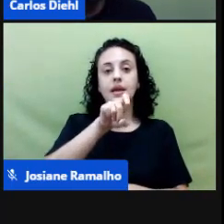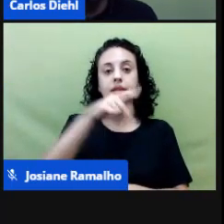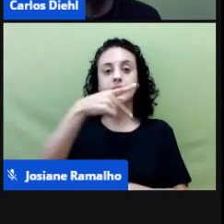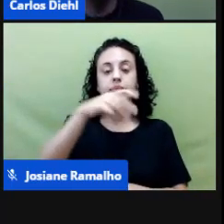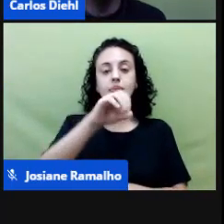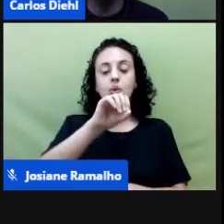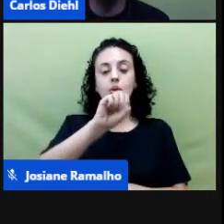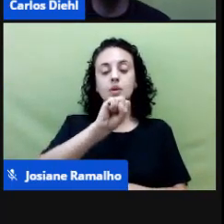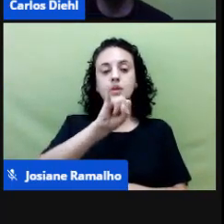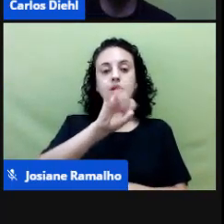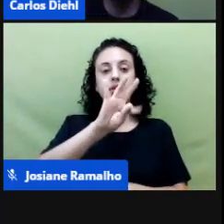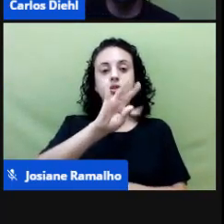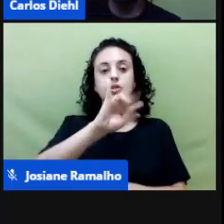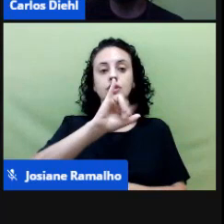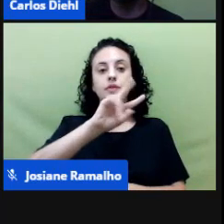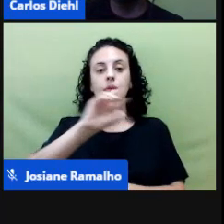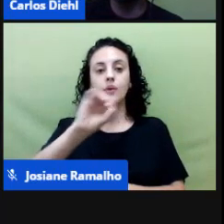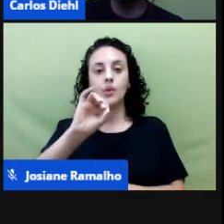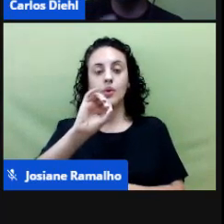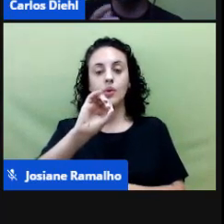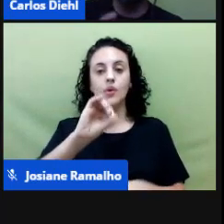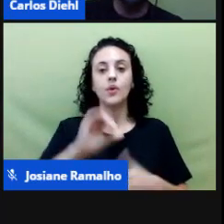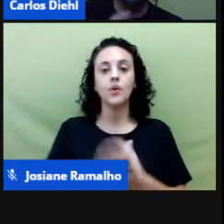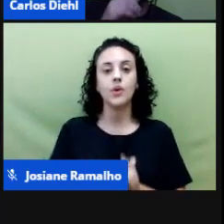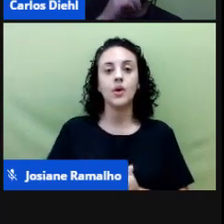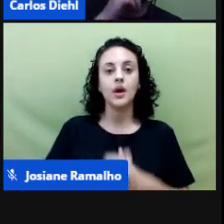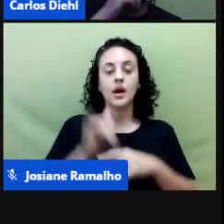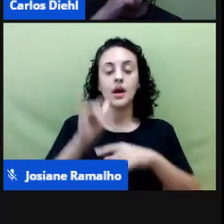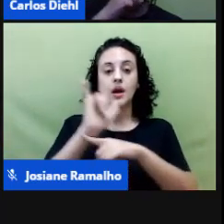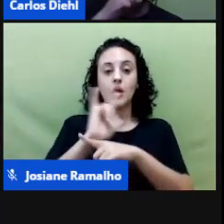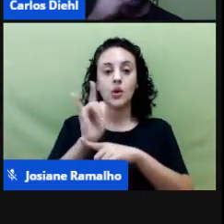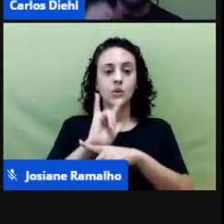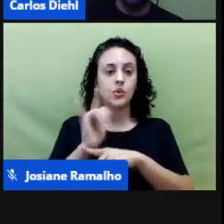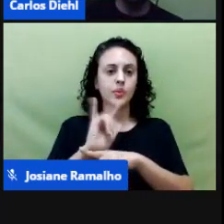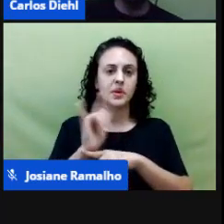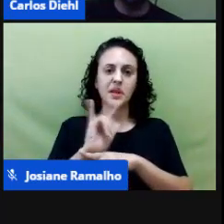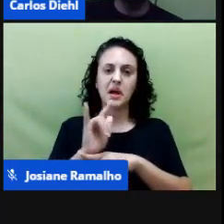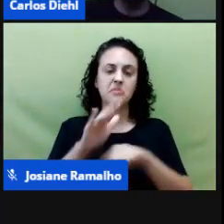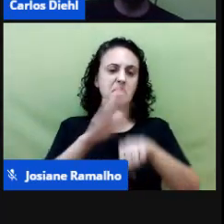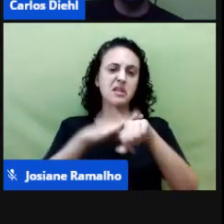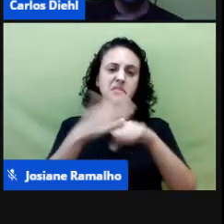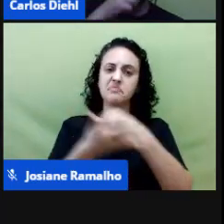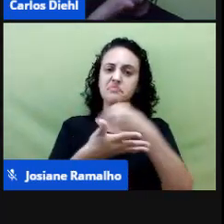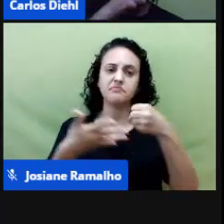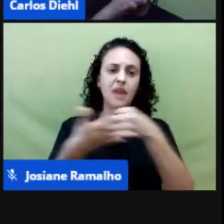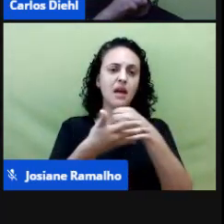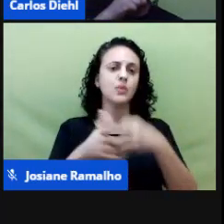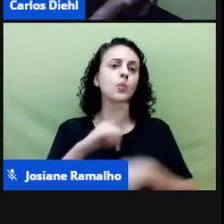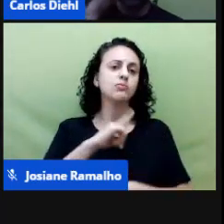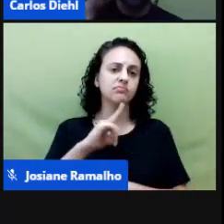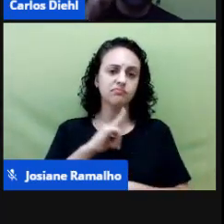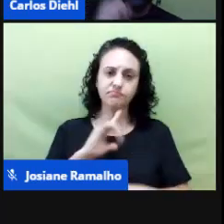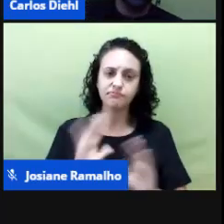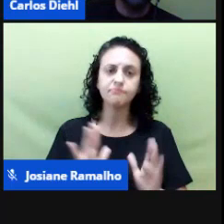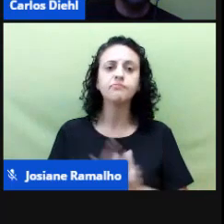Então, ele é talvez a forma mais comum e mais óbvia.